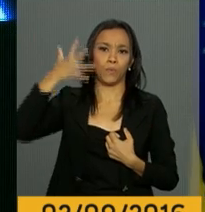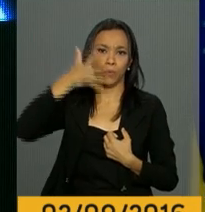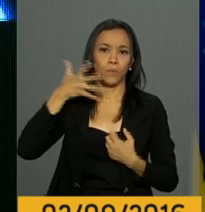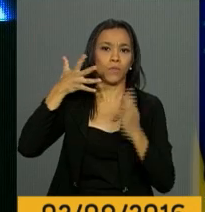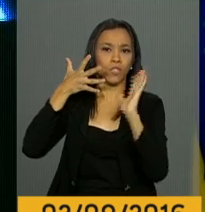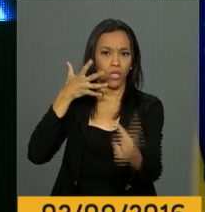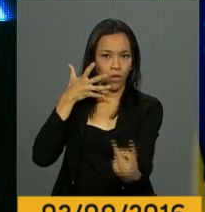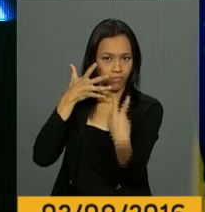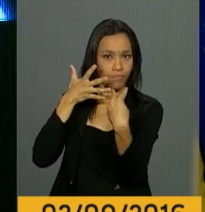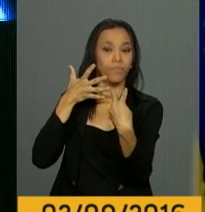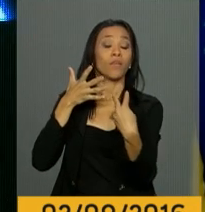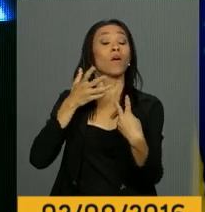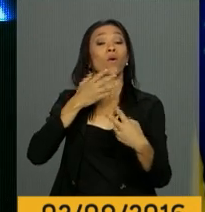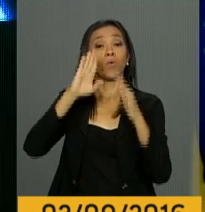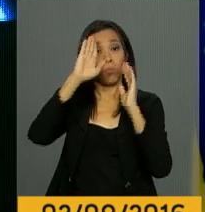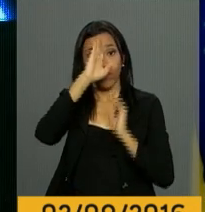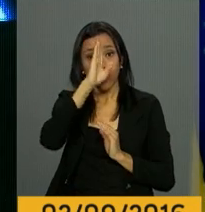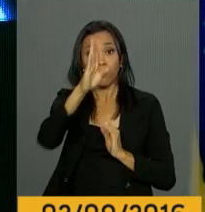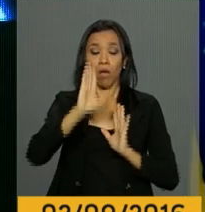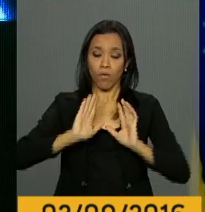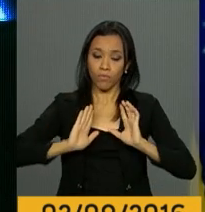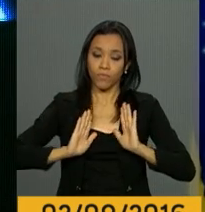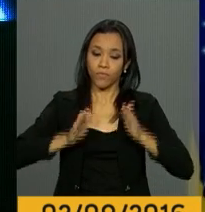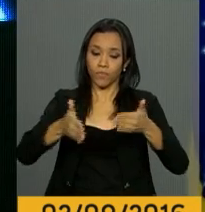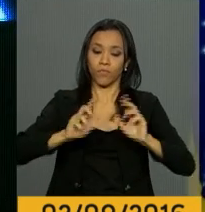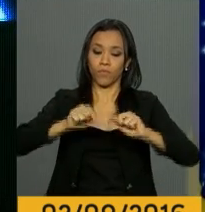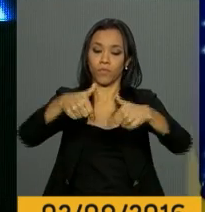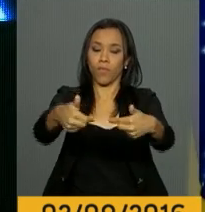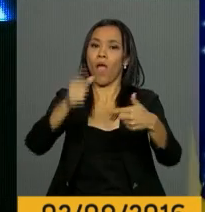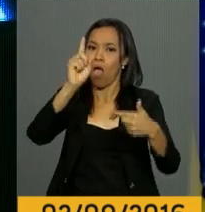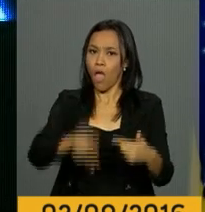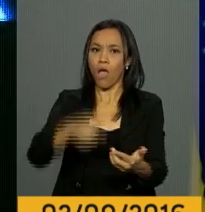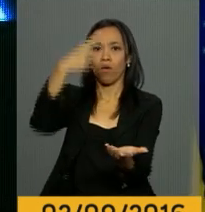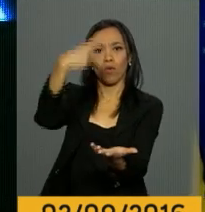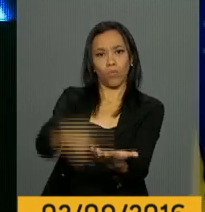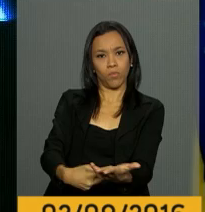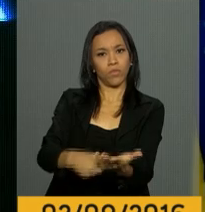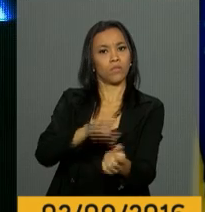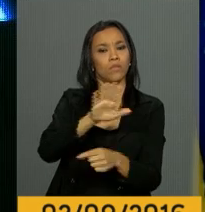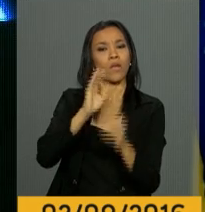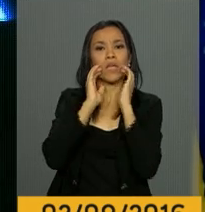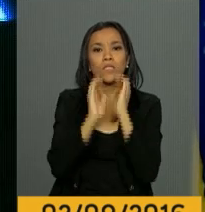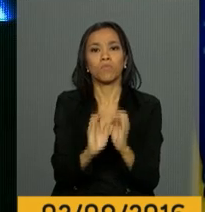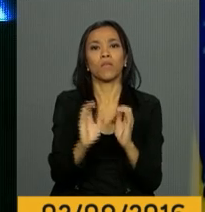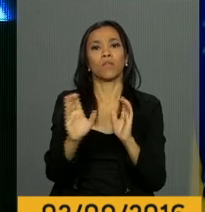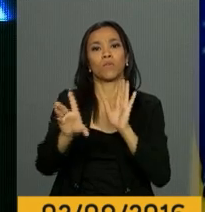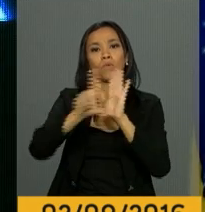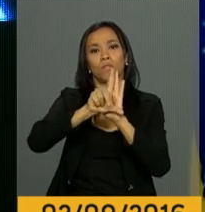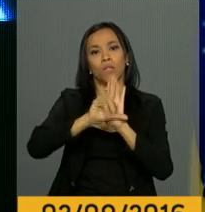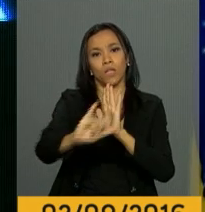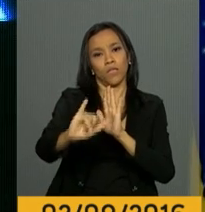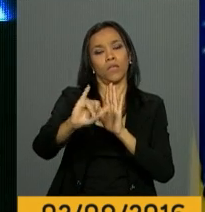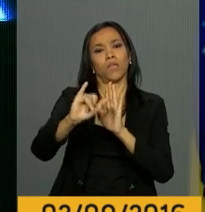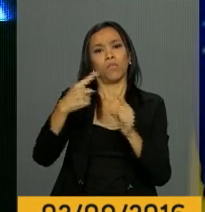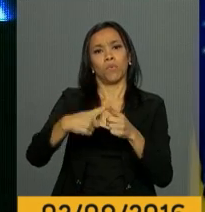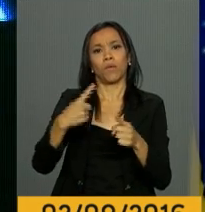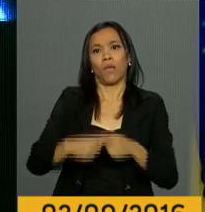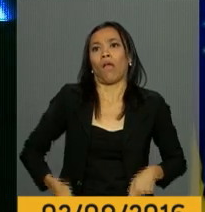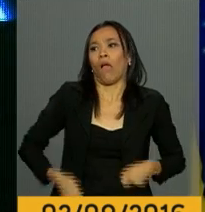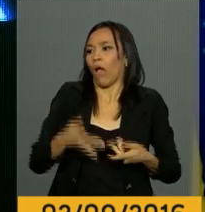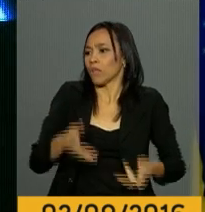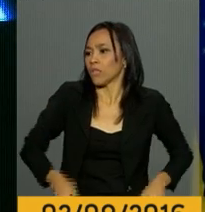do nosso governo é a responsabilidade. Responsabilidade fiscal, pois o gasto